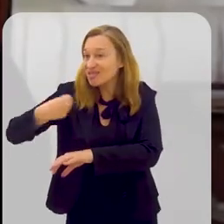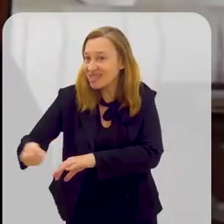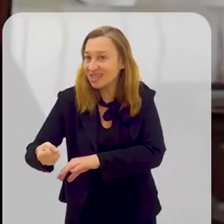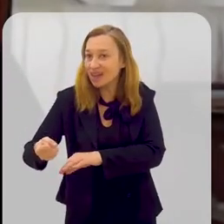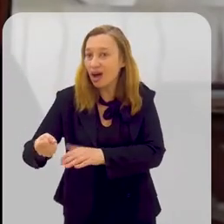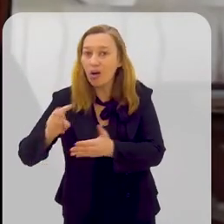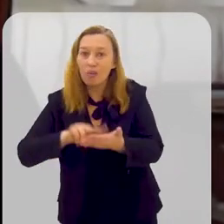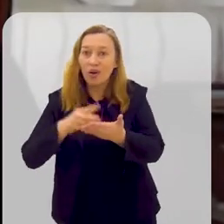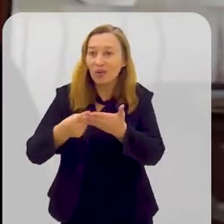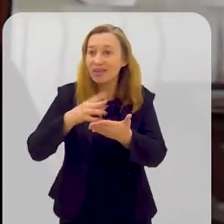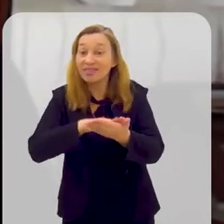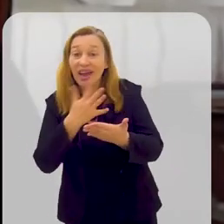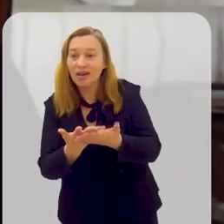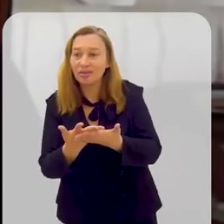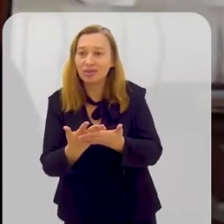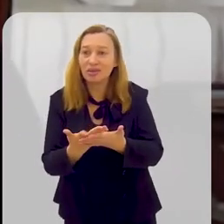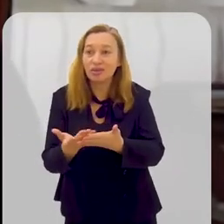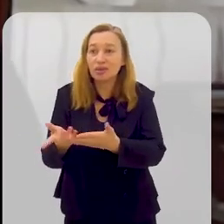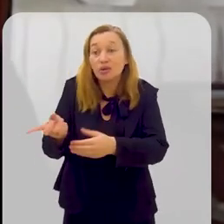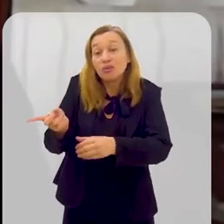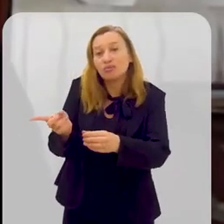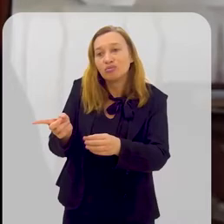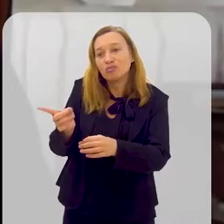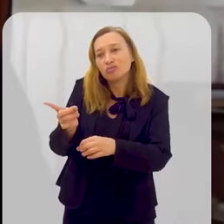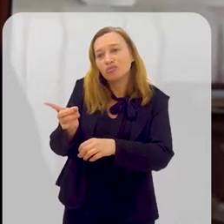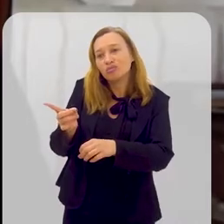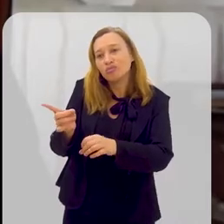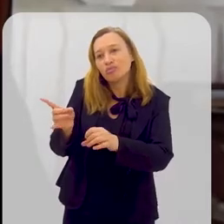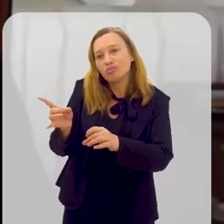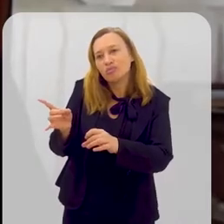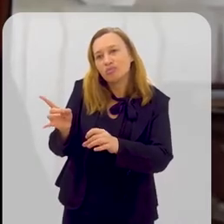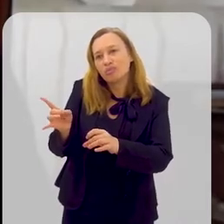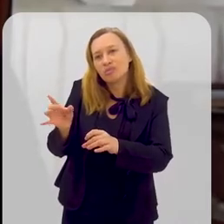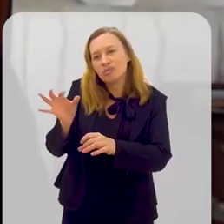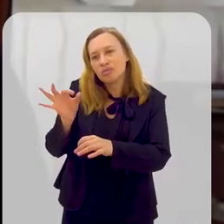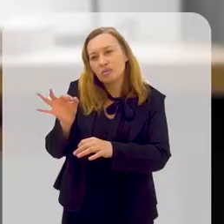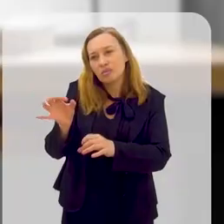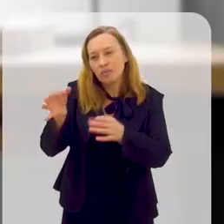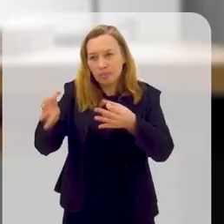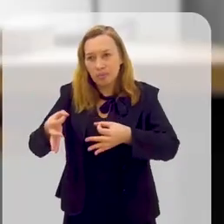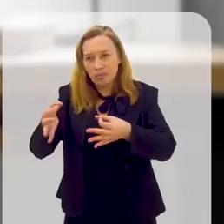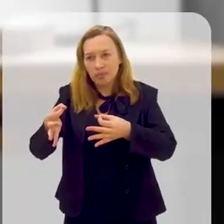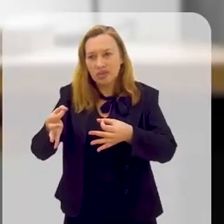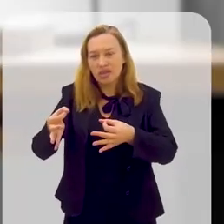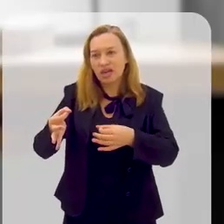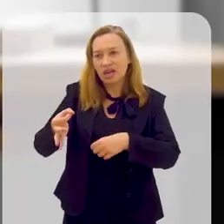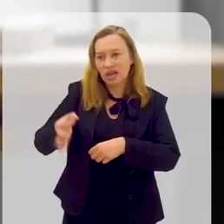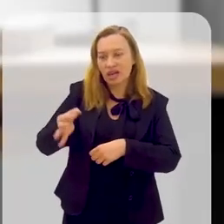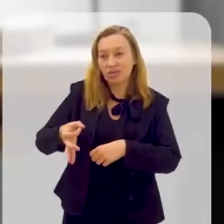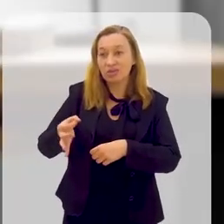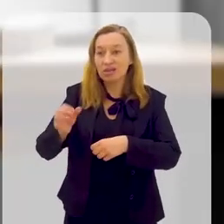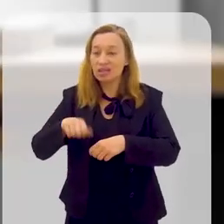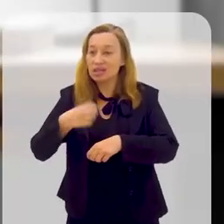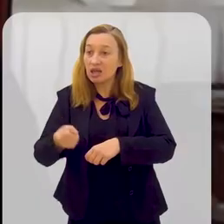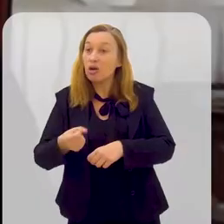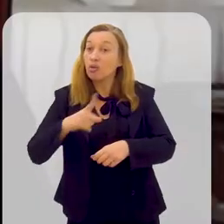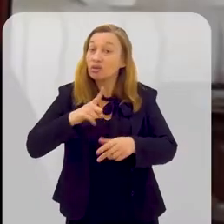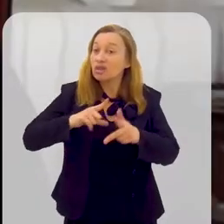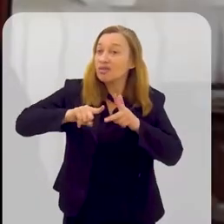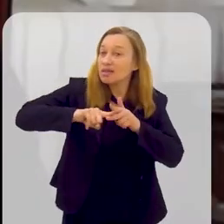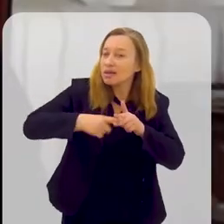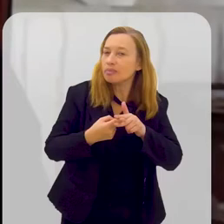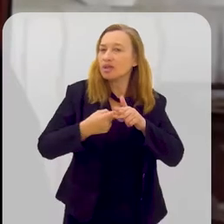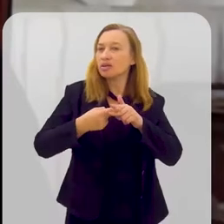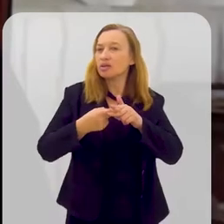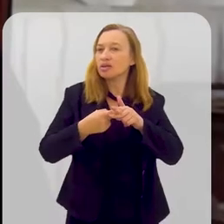o sinal para o intérprete um determinado sinal e quando quando Houve